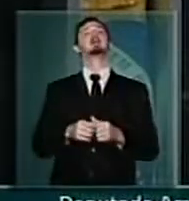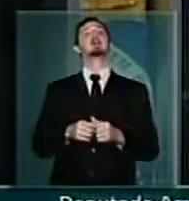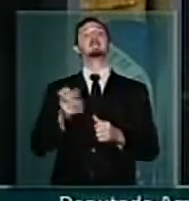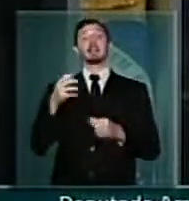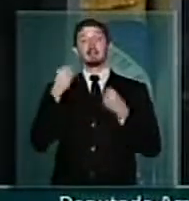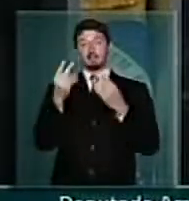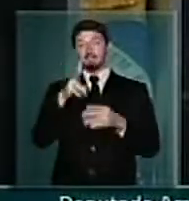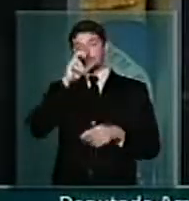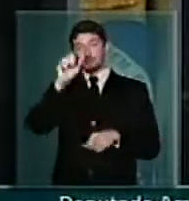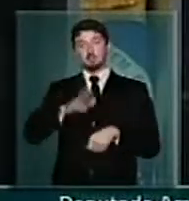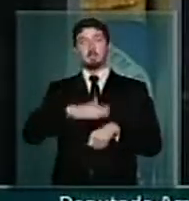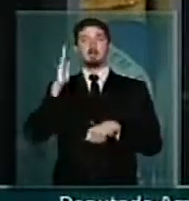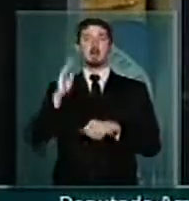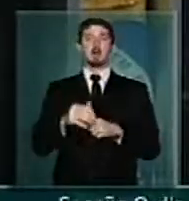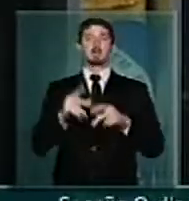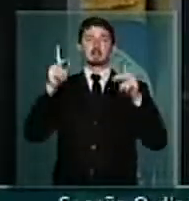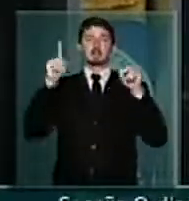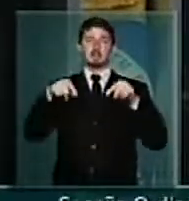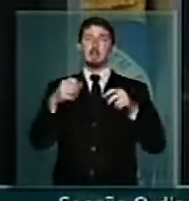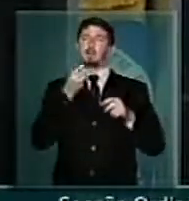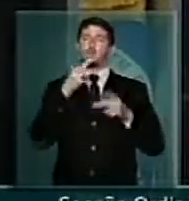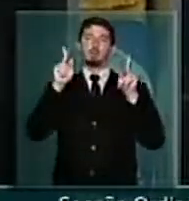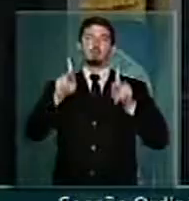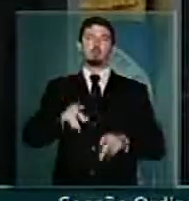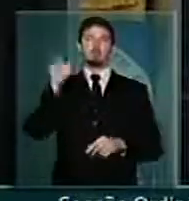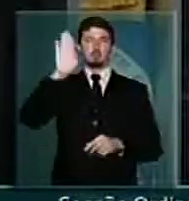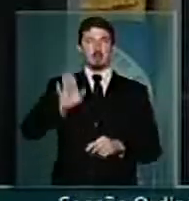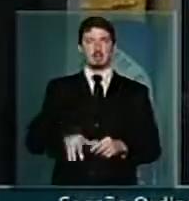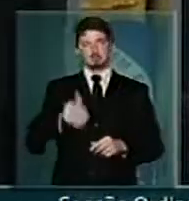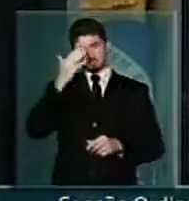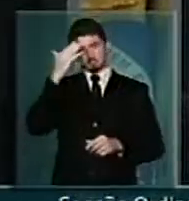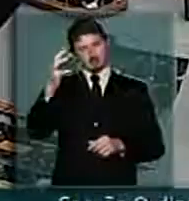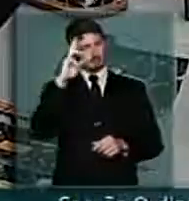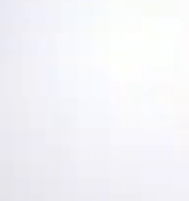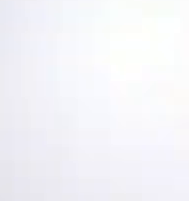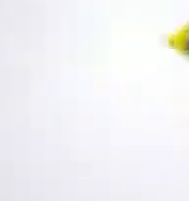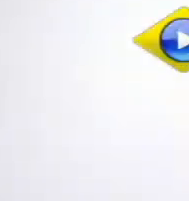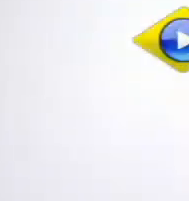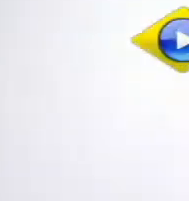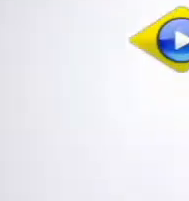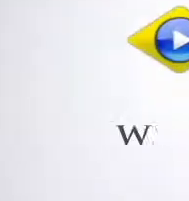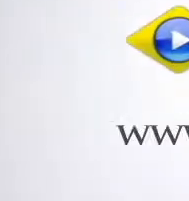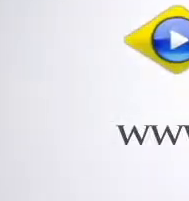esse sistema tão essencial à população brasileira. Muito obrigado, senhor presidente.